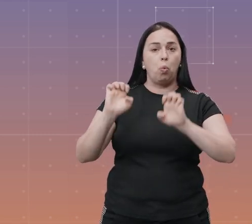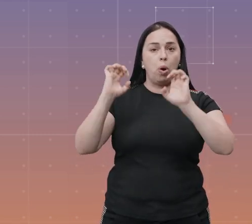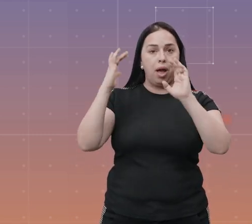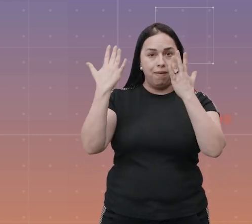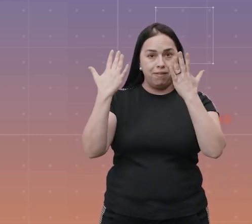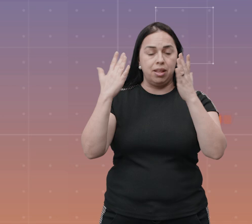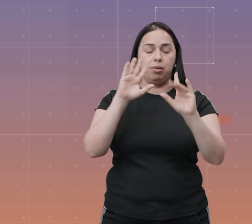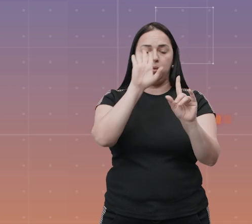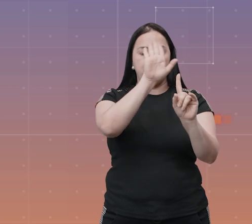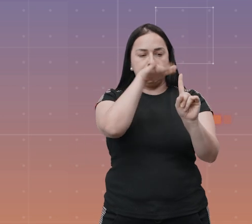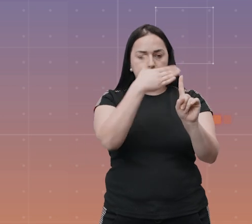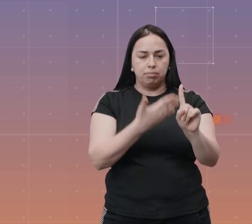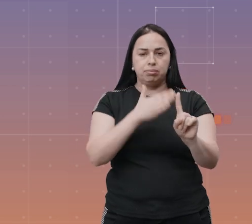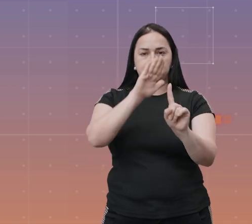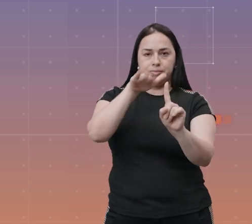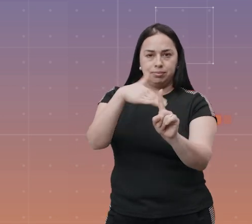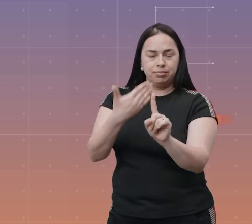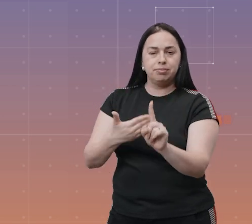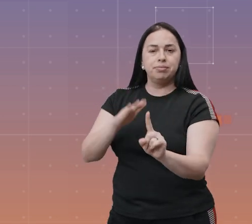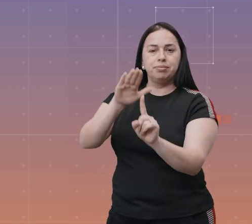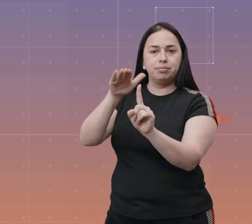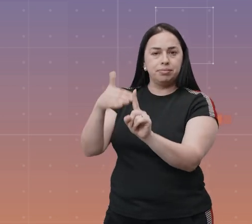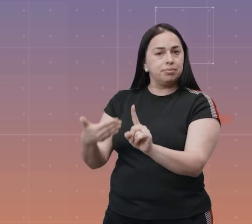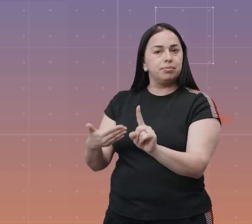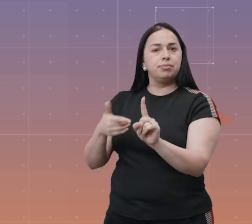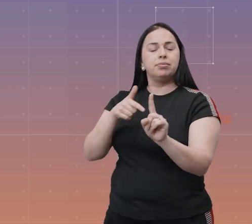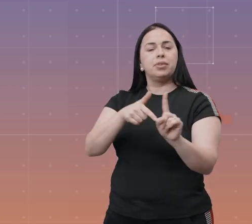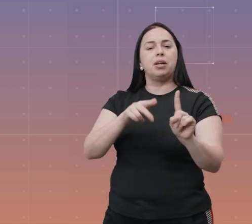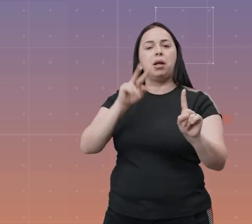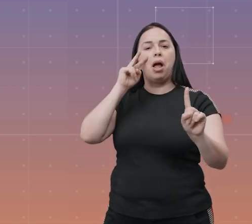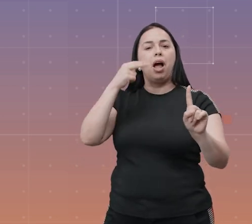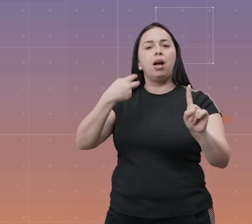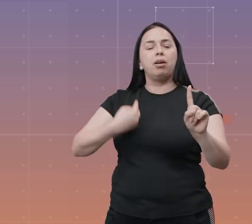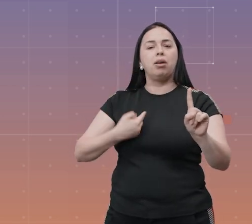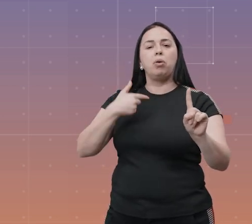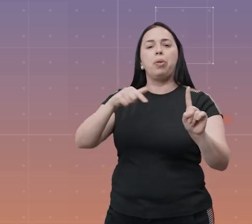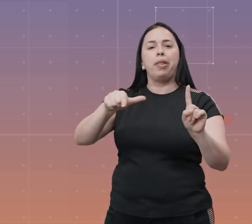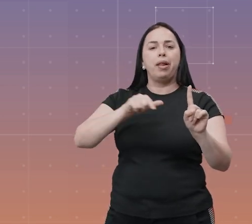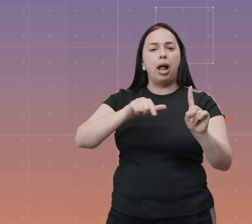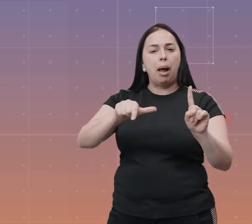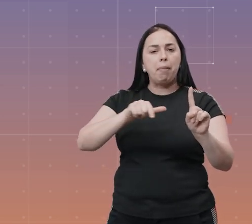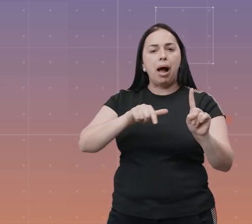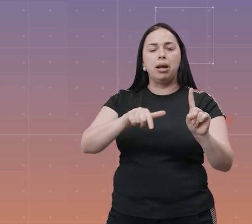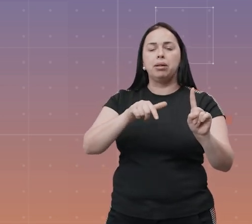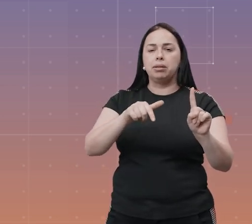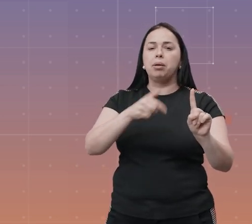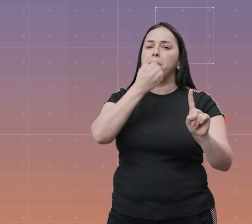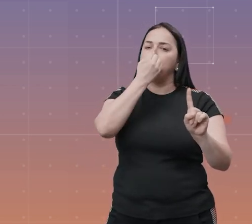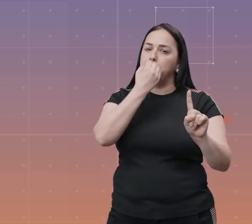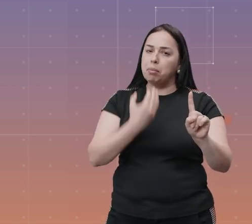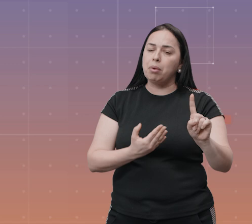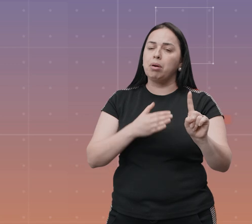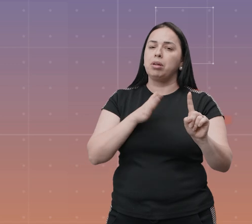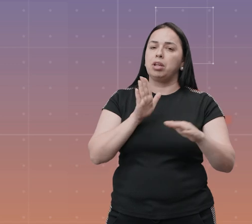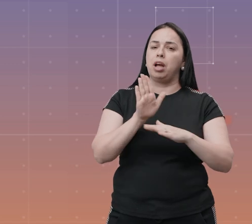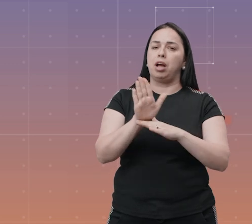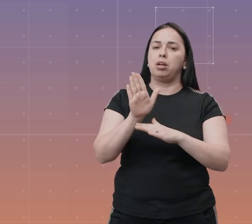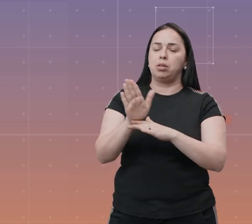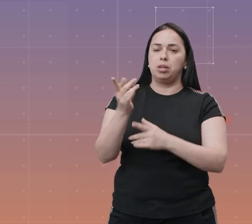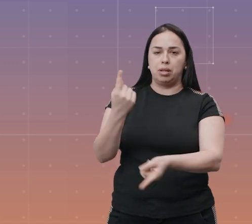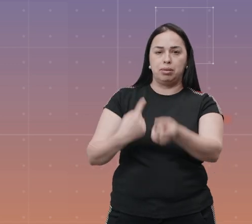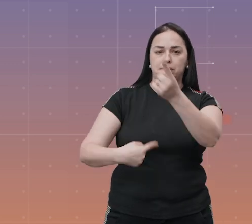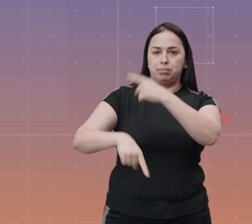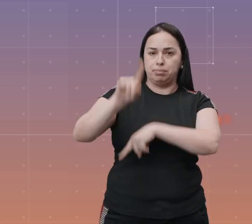evento realizado no Legislativo. A cerimônia foi uma forma de reconhecer o trabalho dos servidores que contribuem para